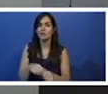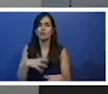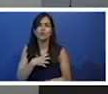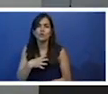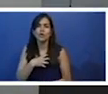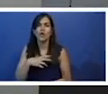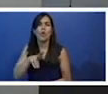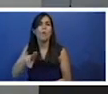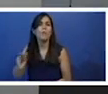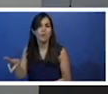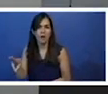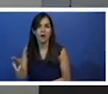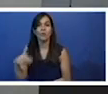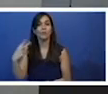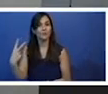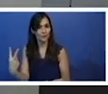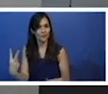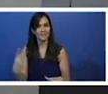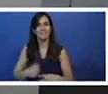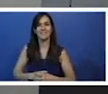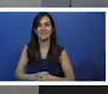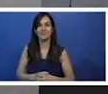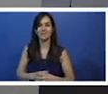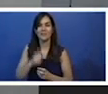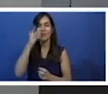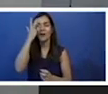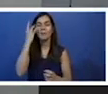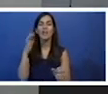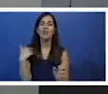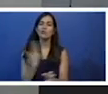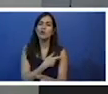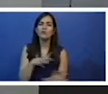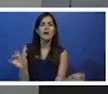veremos as formas nominais 2, para